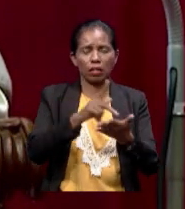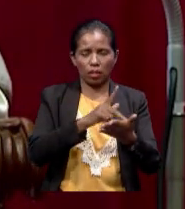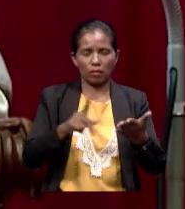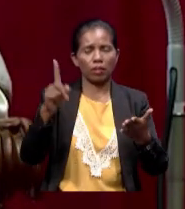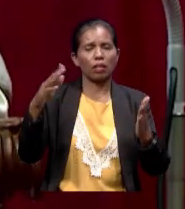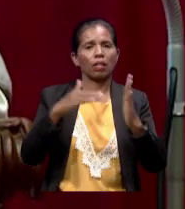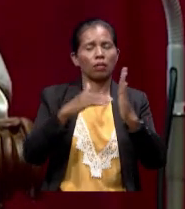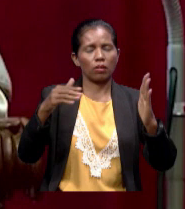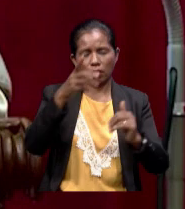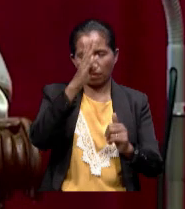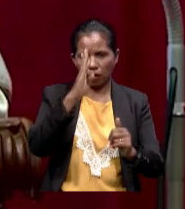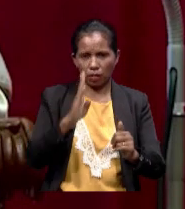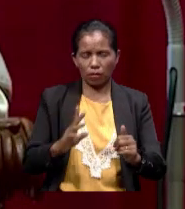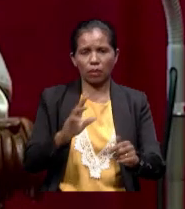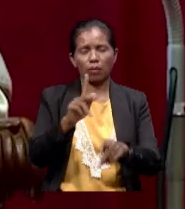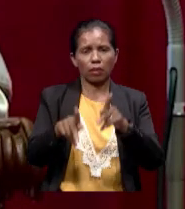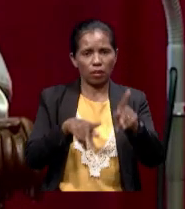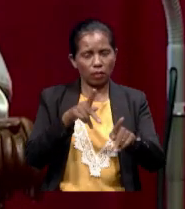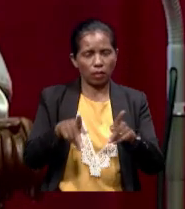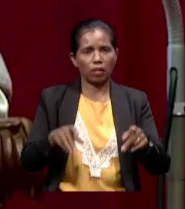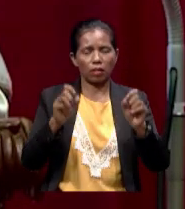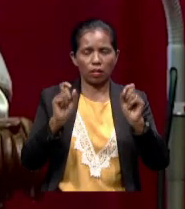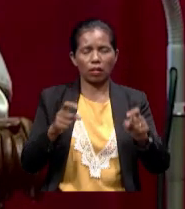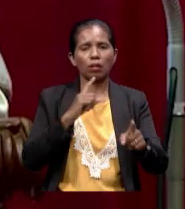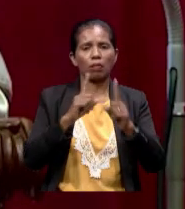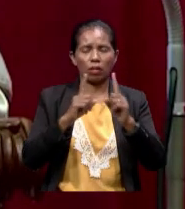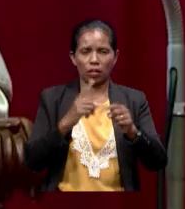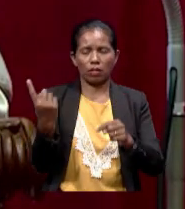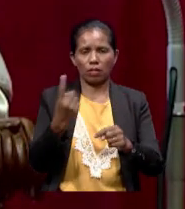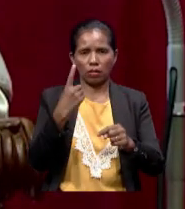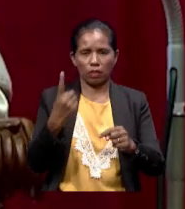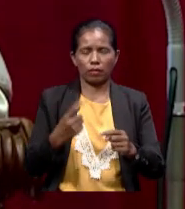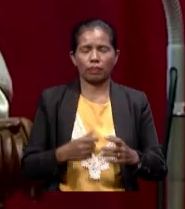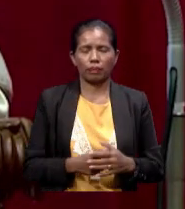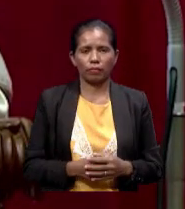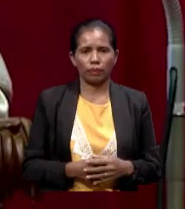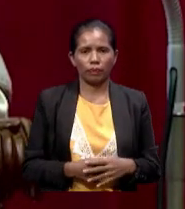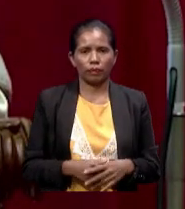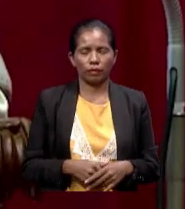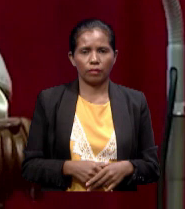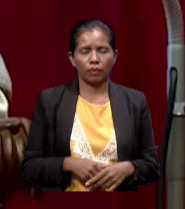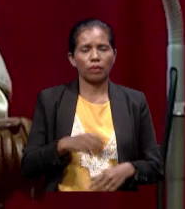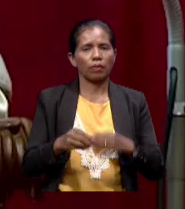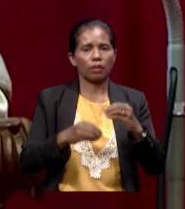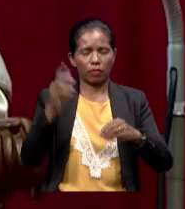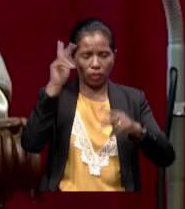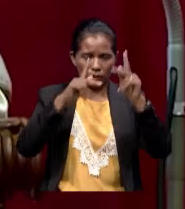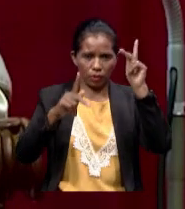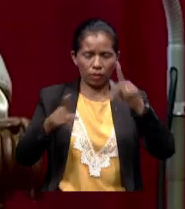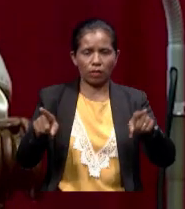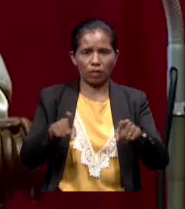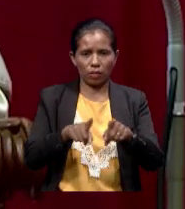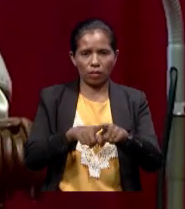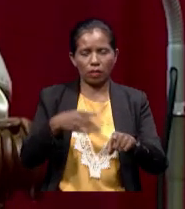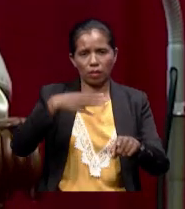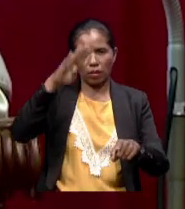contra maromak no humanidade nebe merece condena o firme no claro. Relacion ho caso rural Cuba e